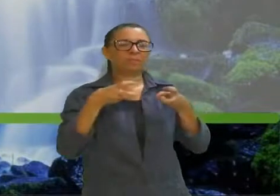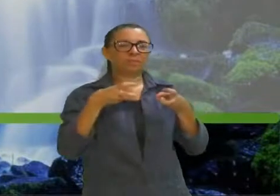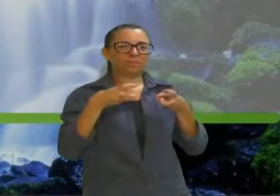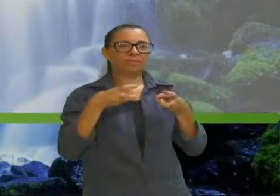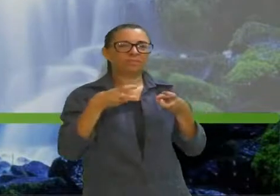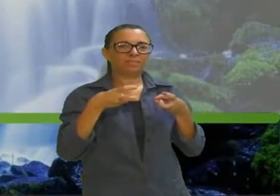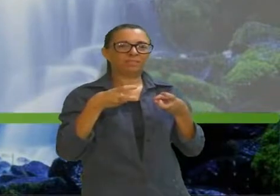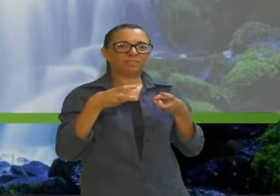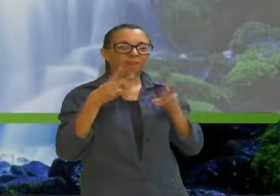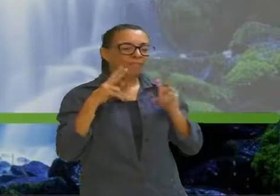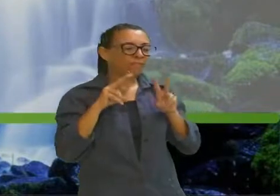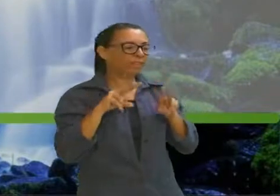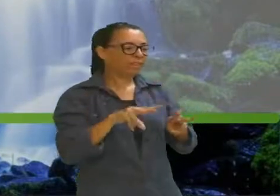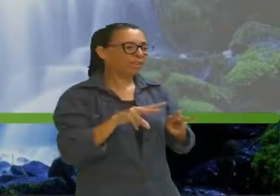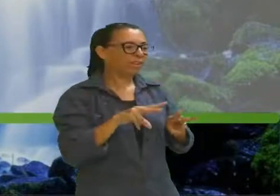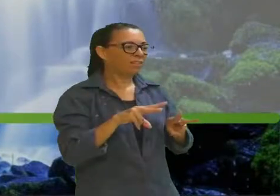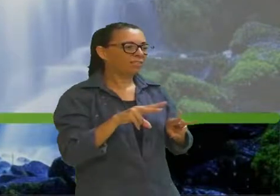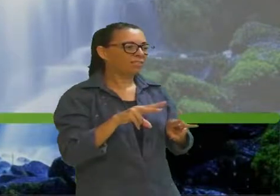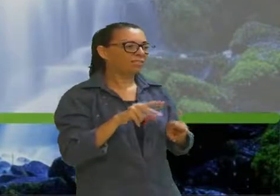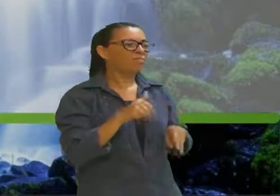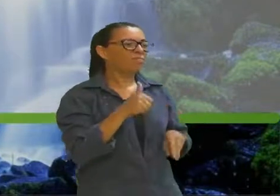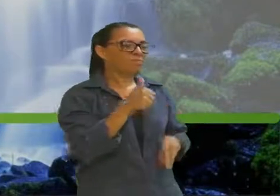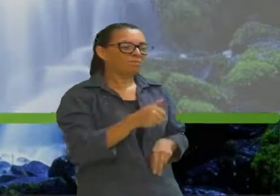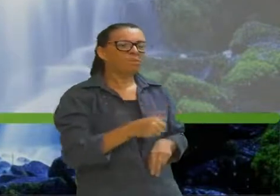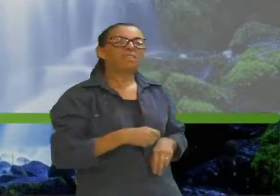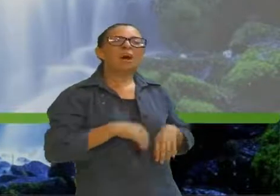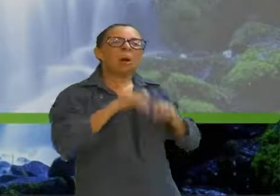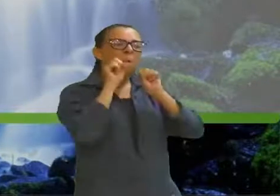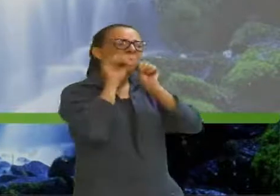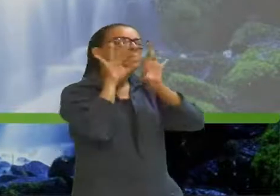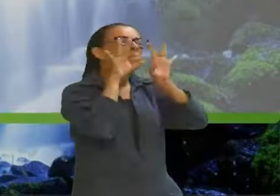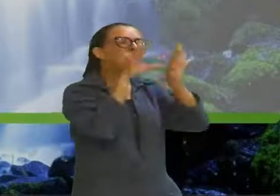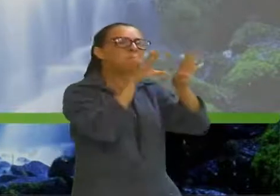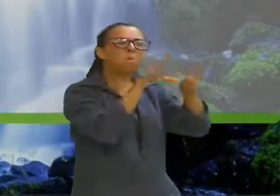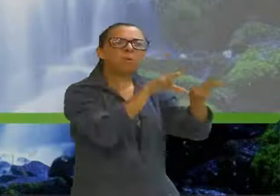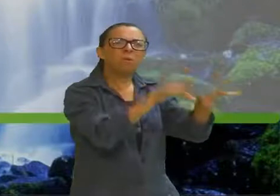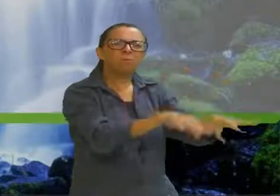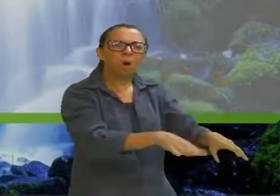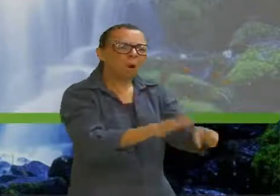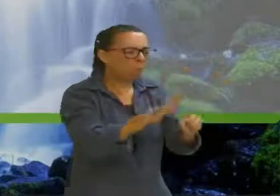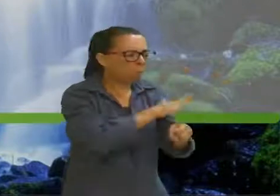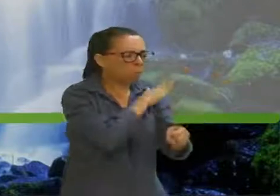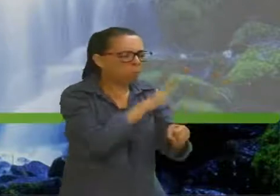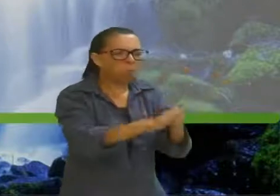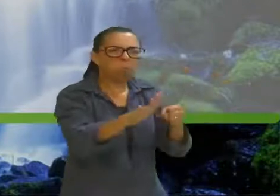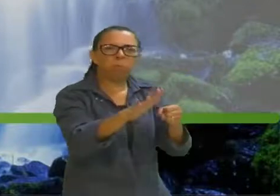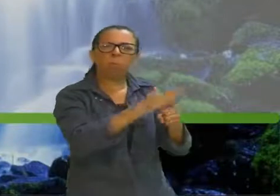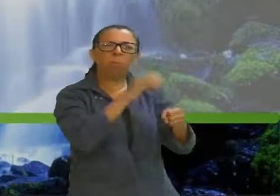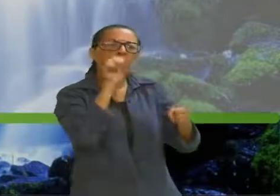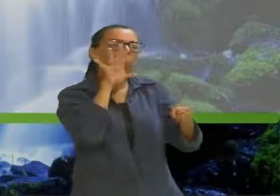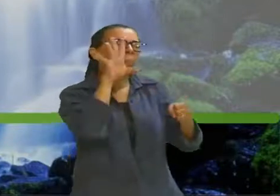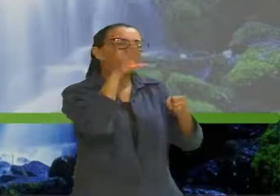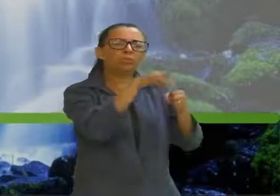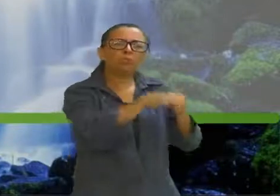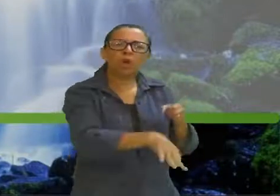fazemos a vontade de Deus. Amados, eu vou dar um pequeno